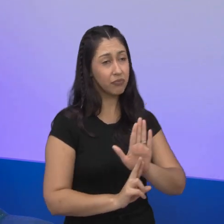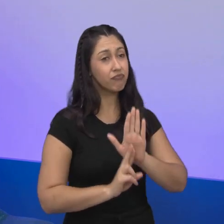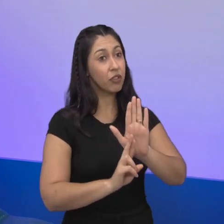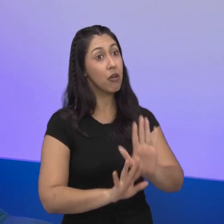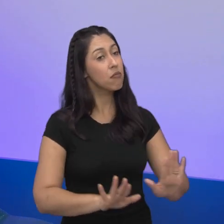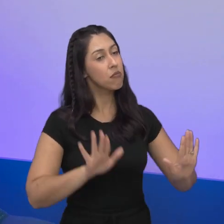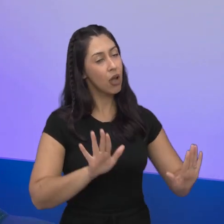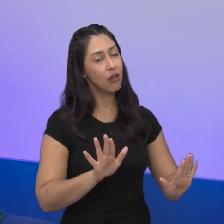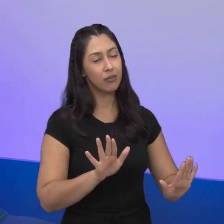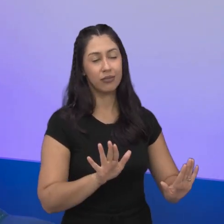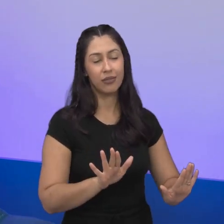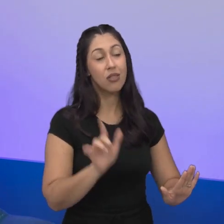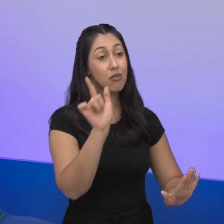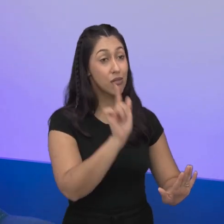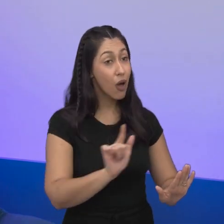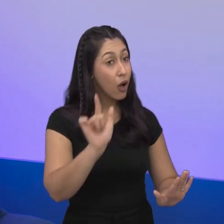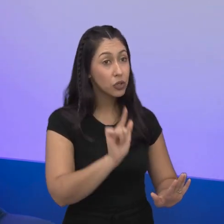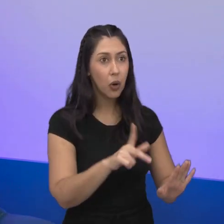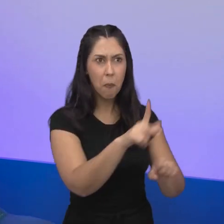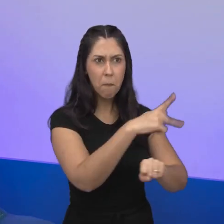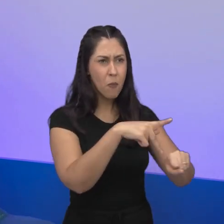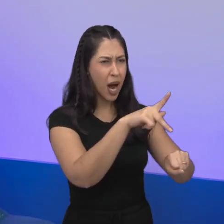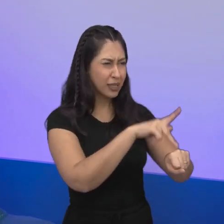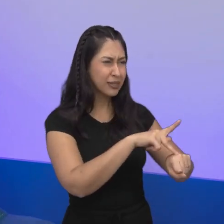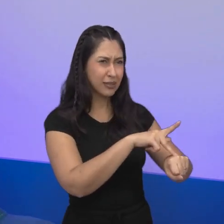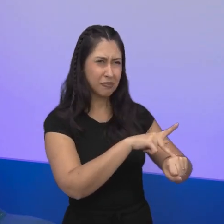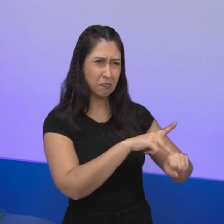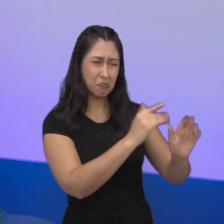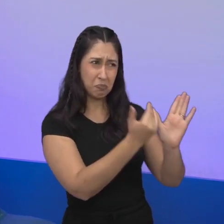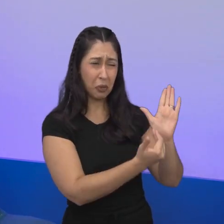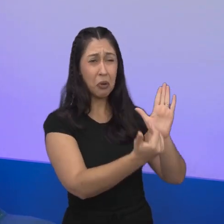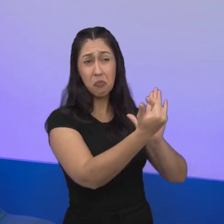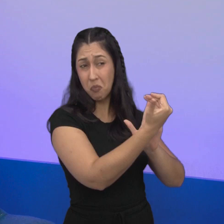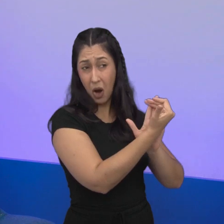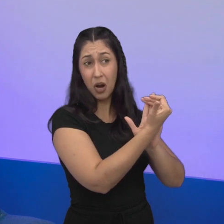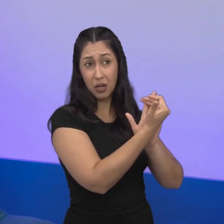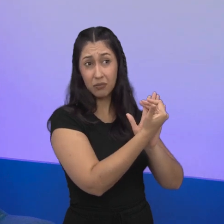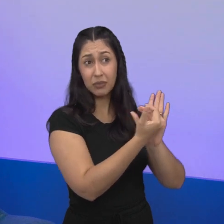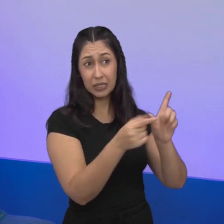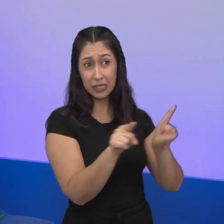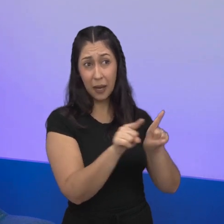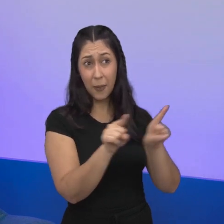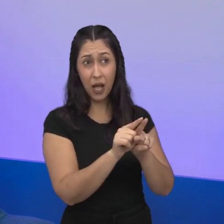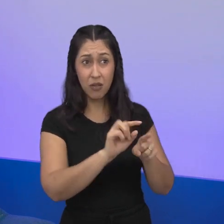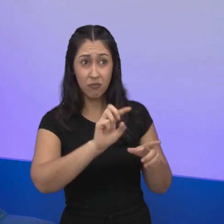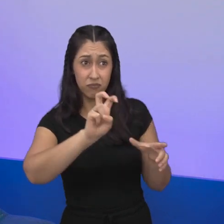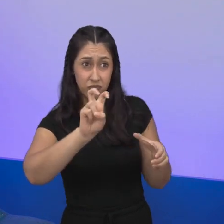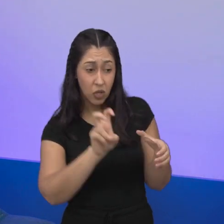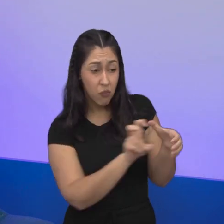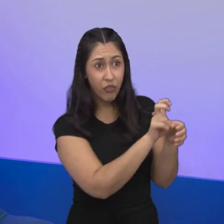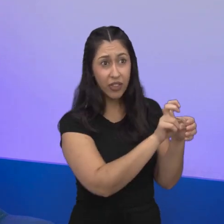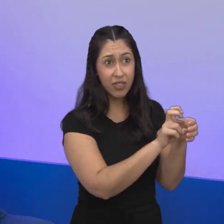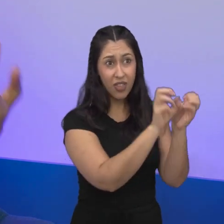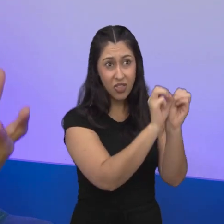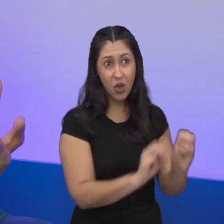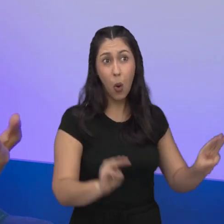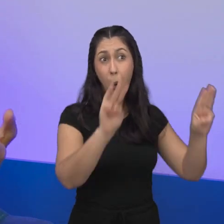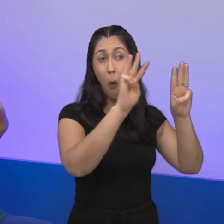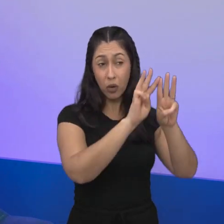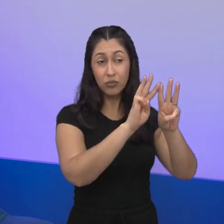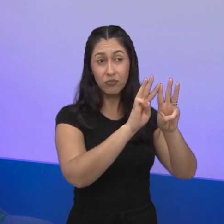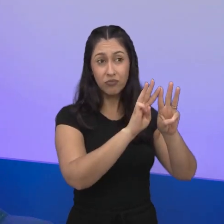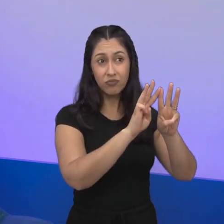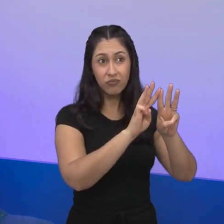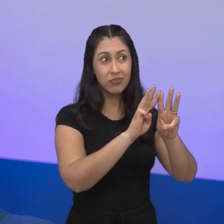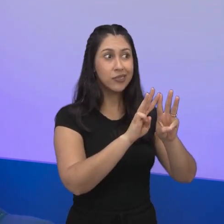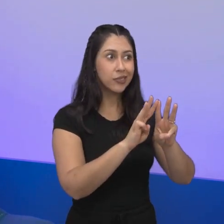mas, claro, os grandes países, principalmente os 5, que são membros permanentes do Conselho da ONU, eles acabam, as vozes deles, até